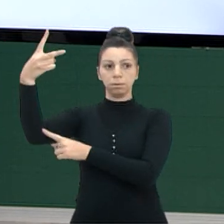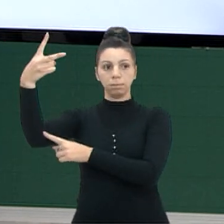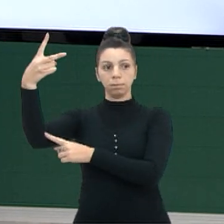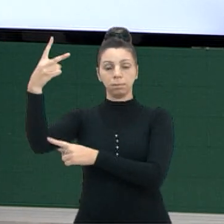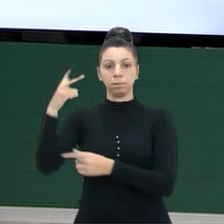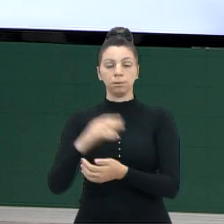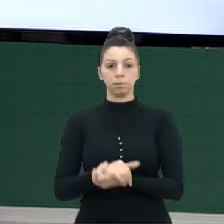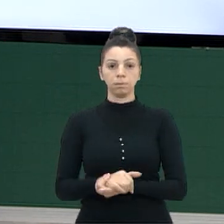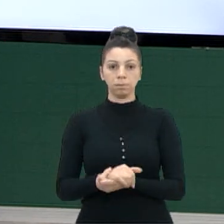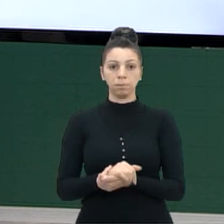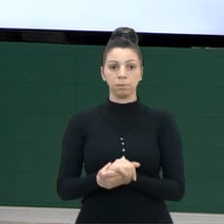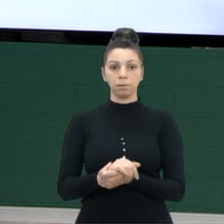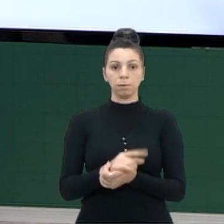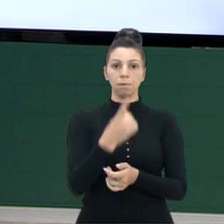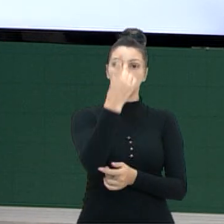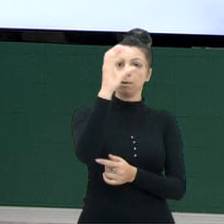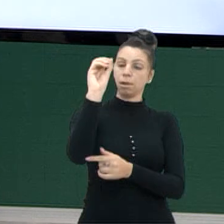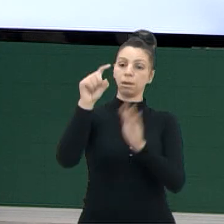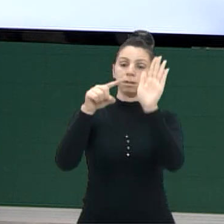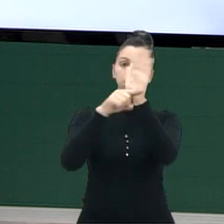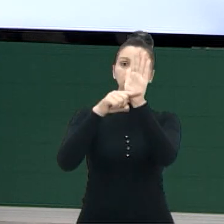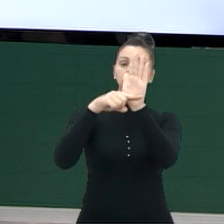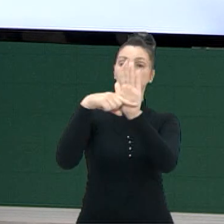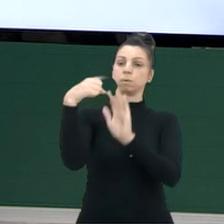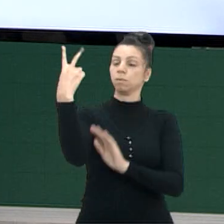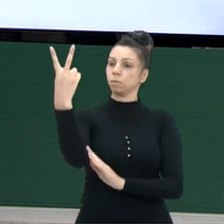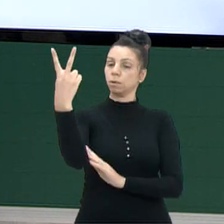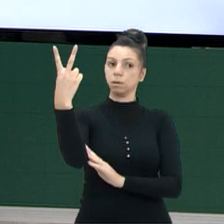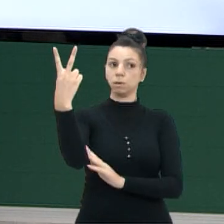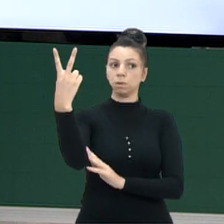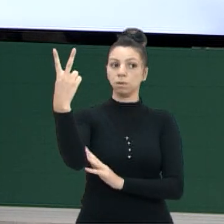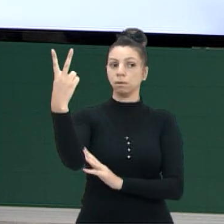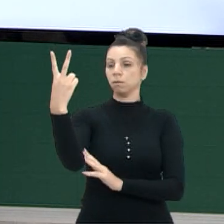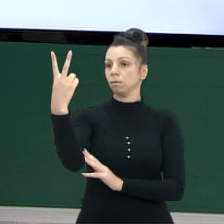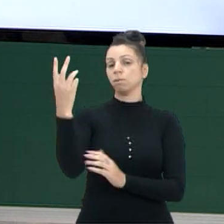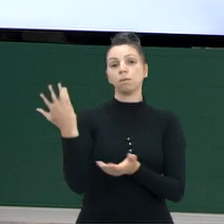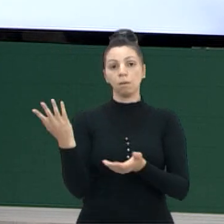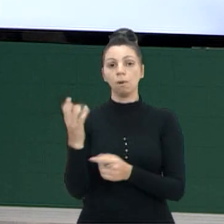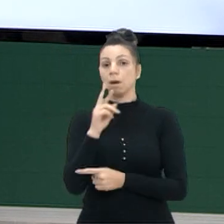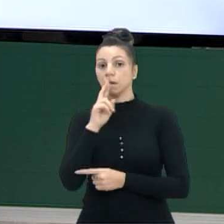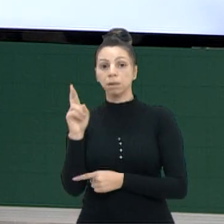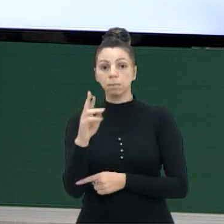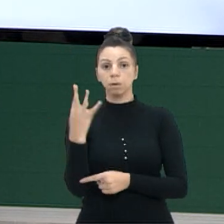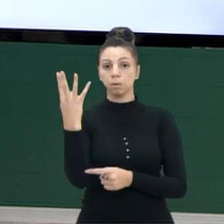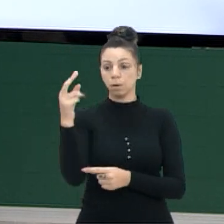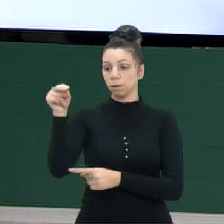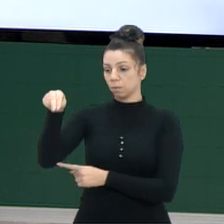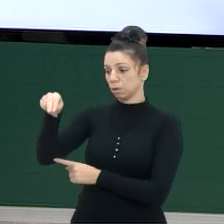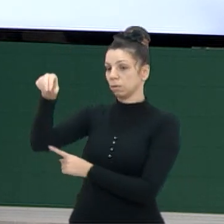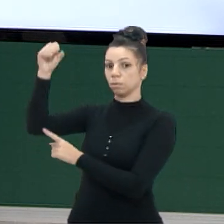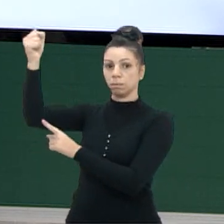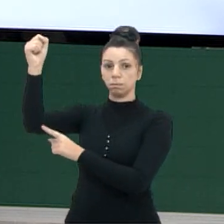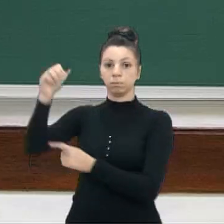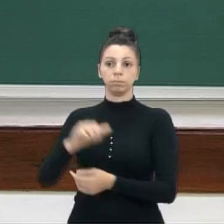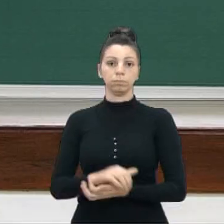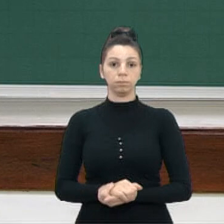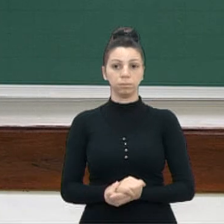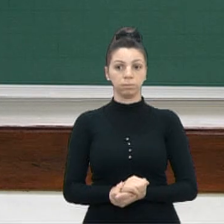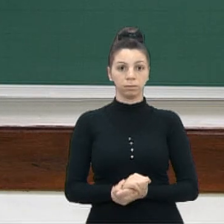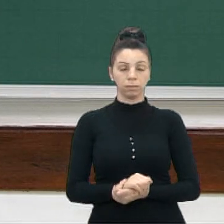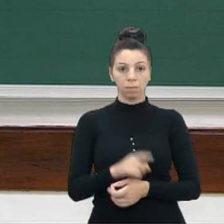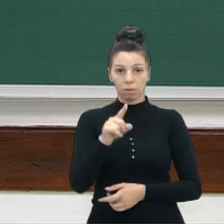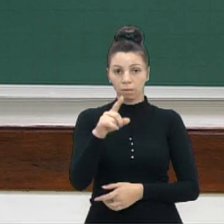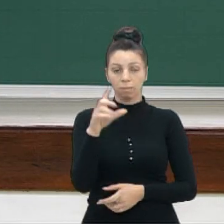10 menos 2, 8. Qual que é a resposta? 4n elevado à oitava. Joia? Vocês vão